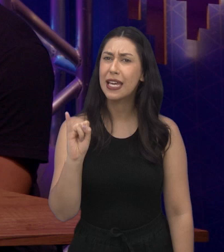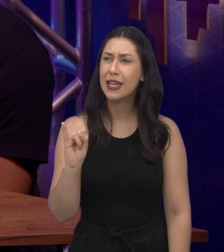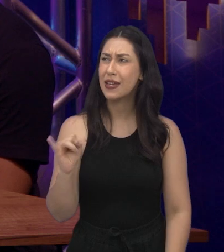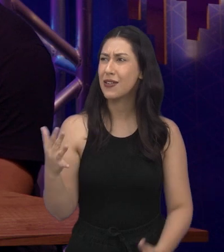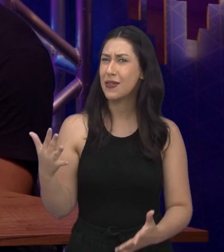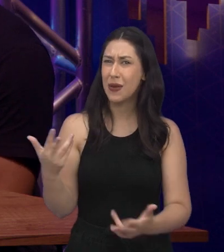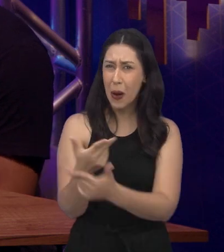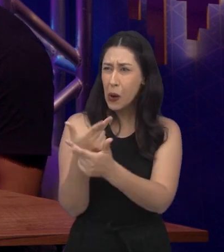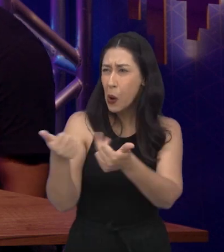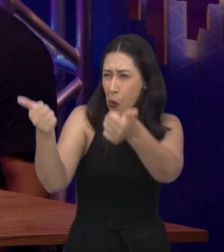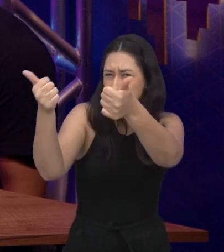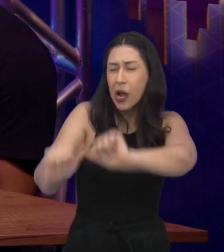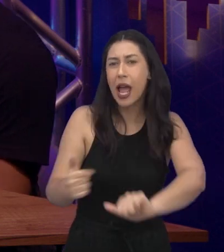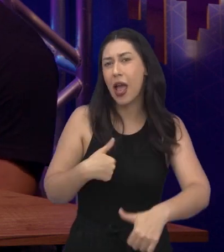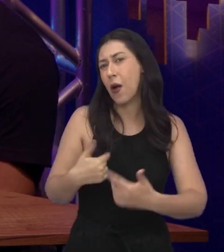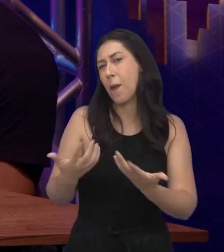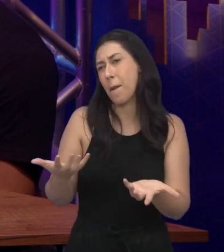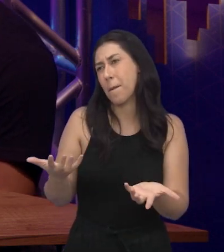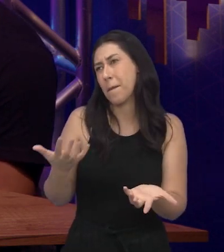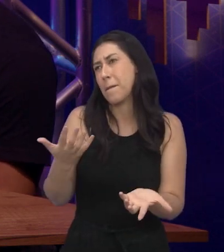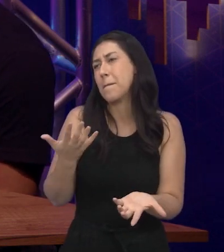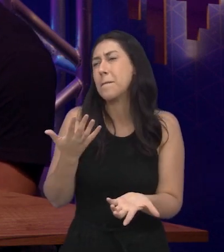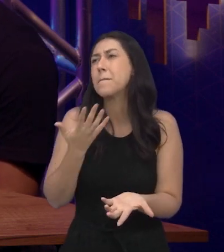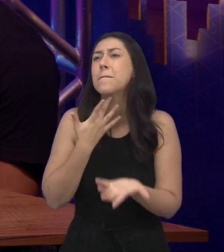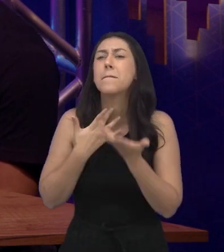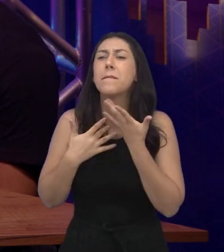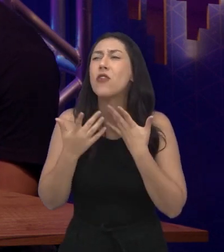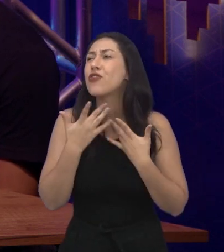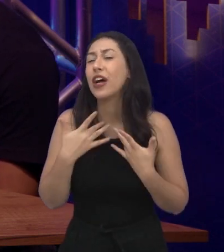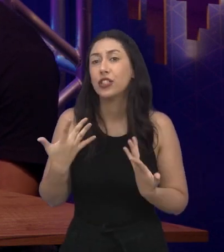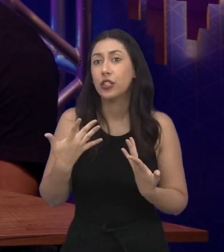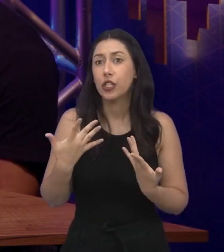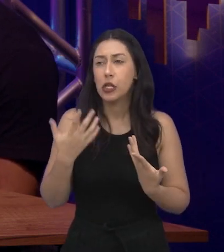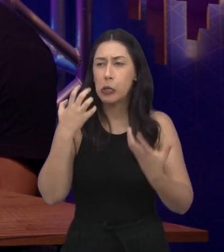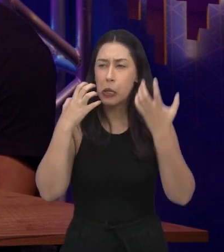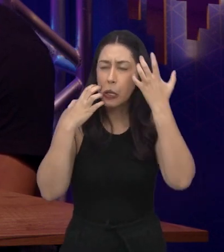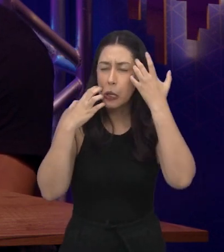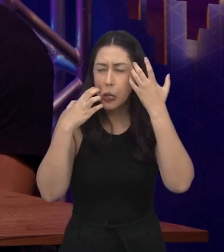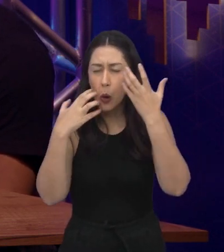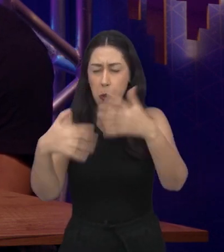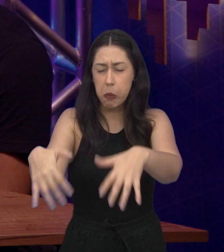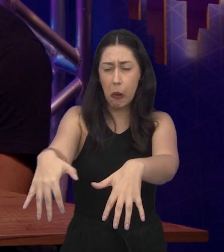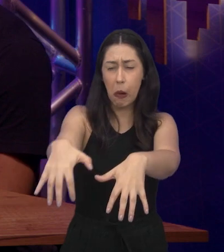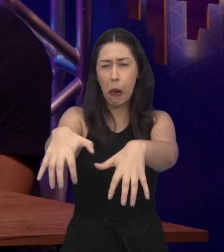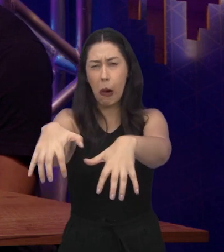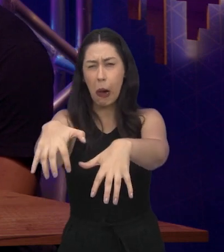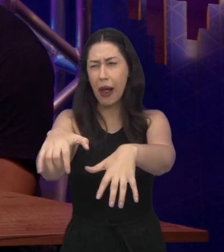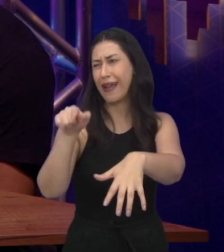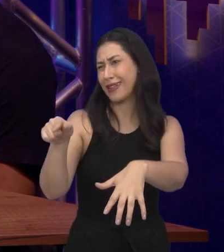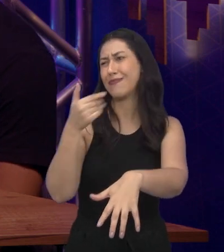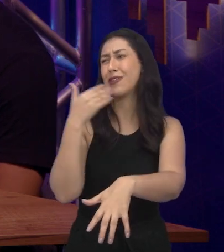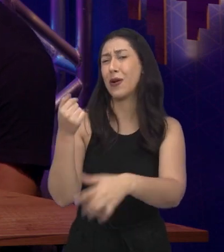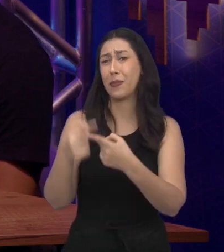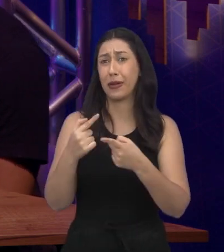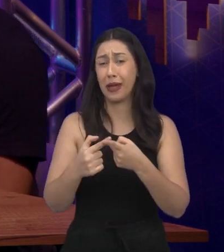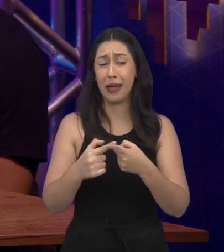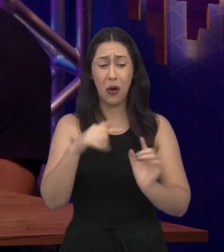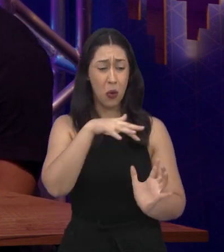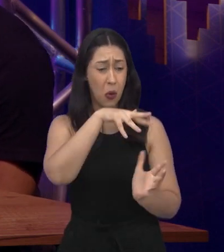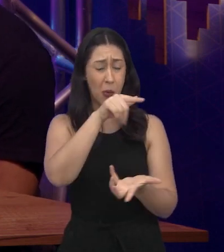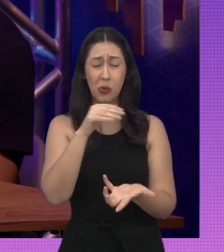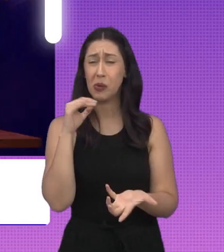eu preferiria que fosse um apocalipse zumbi, ao invés de um Mad Max, assim, aquecimento global e